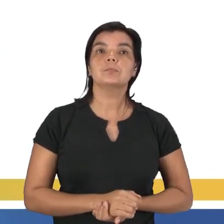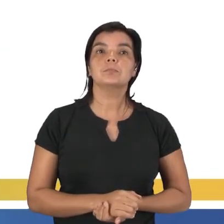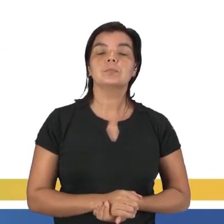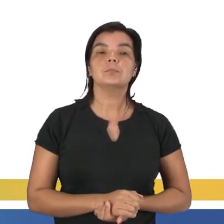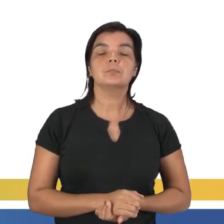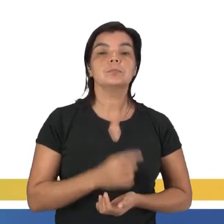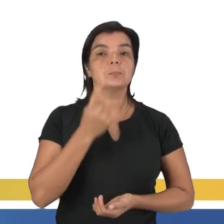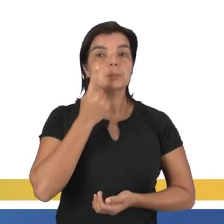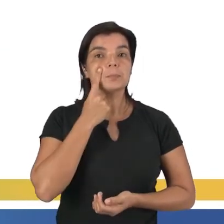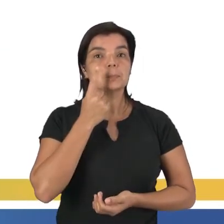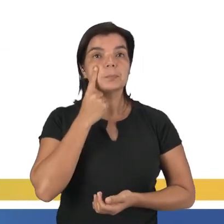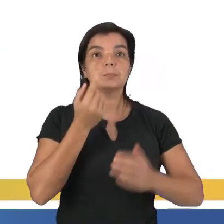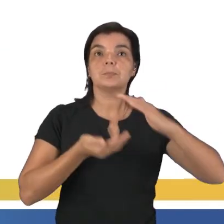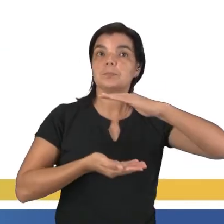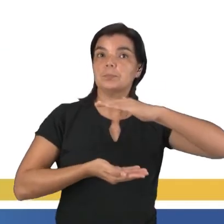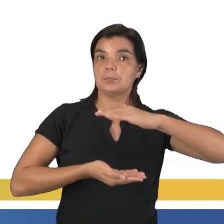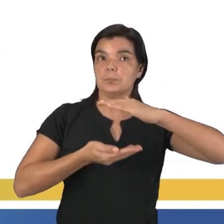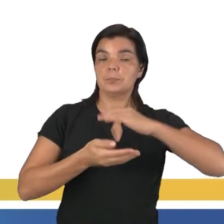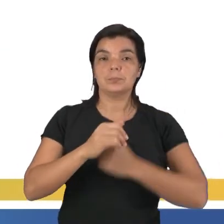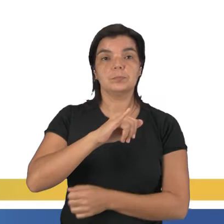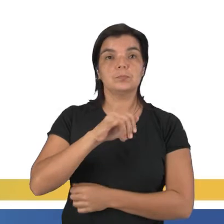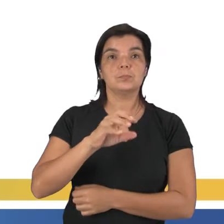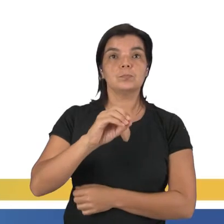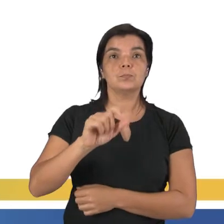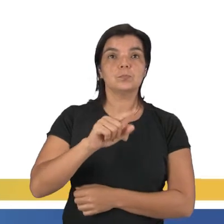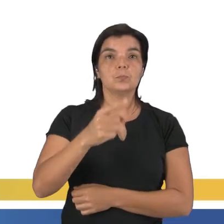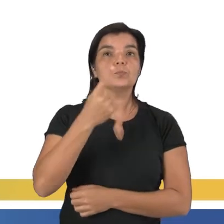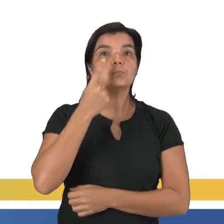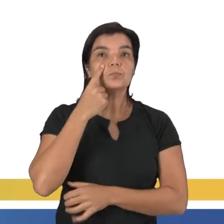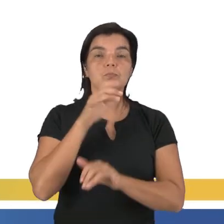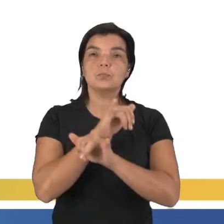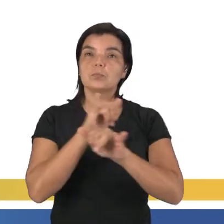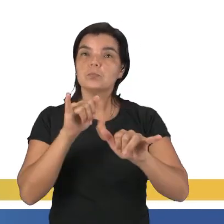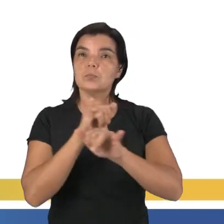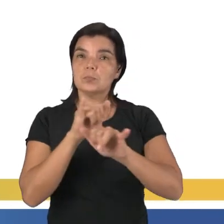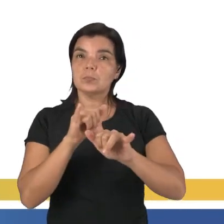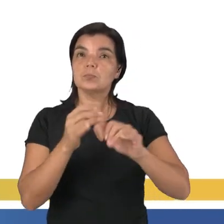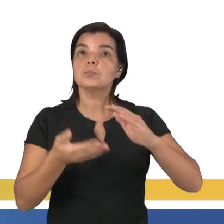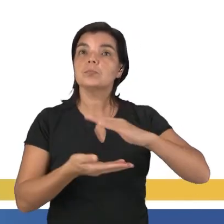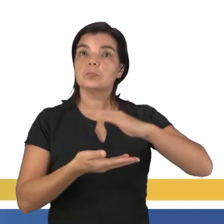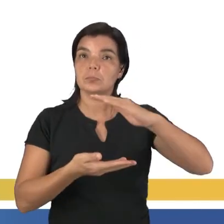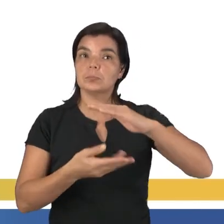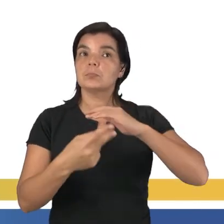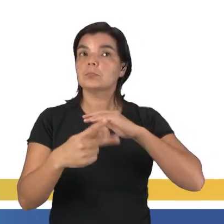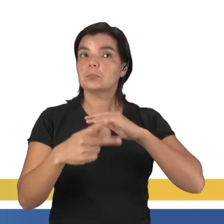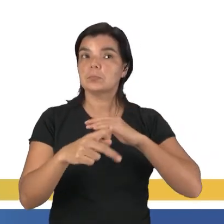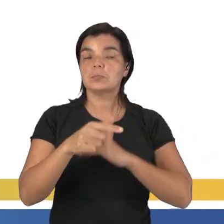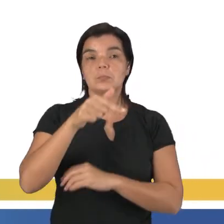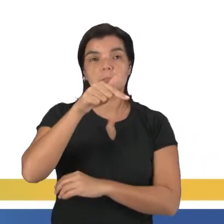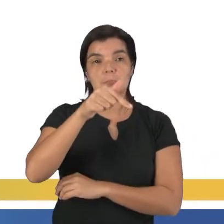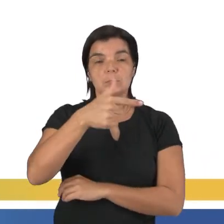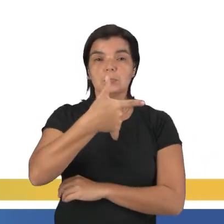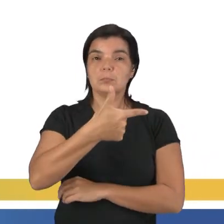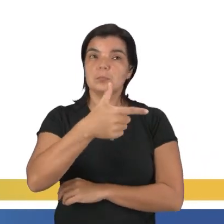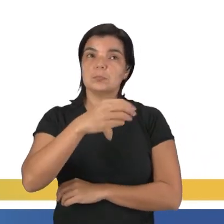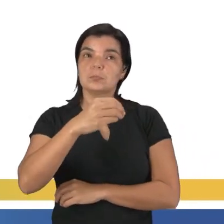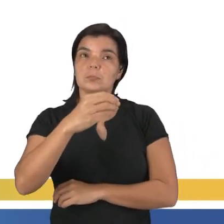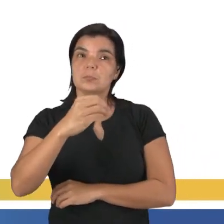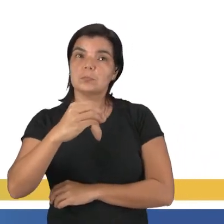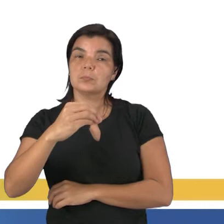Olha aqui o enunciado. Observando uma vasilha, João viu a informação que a capacidade dela era